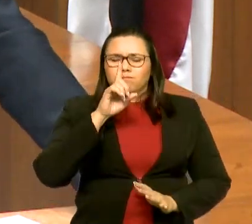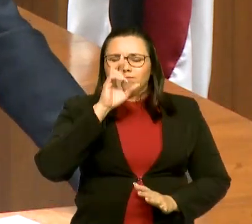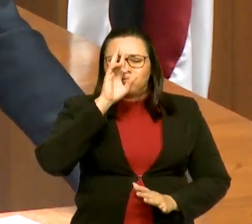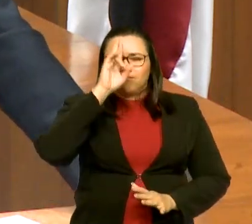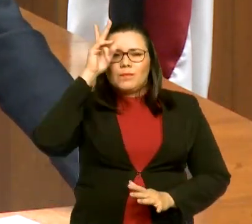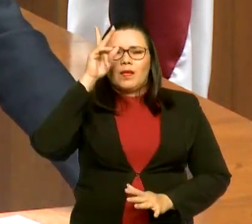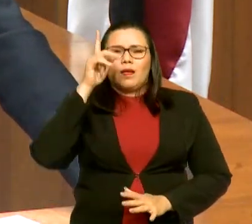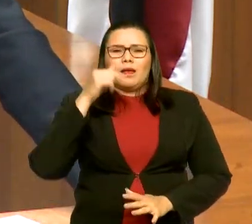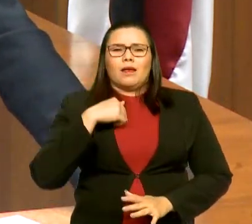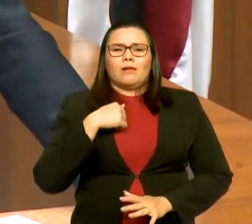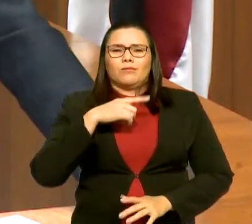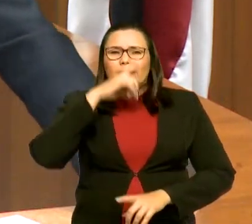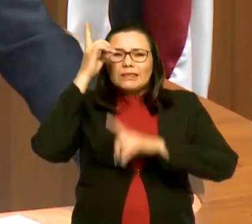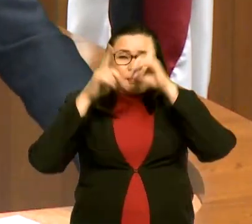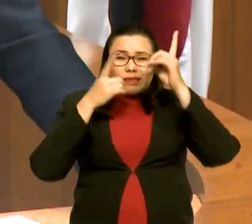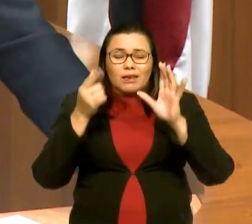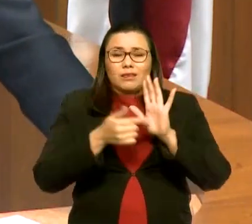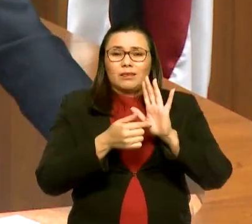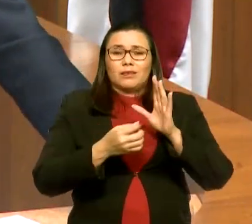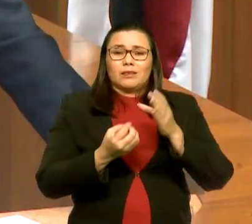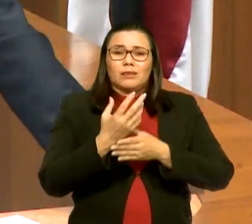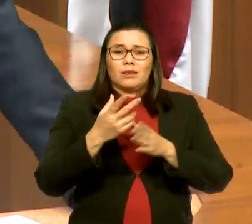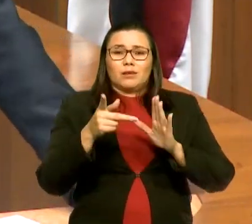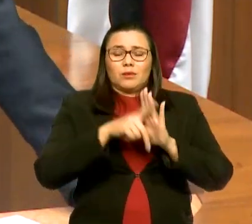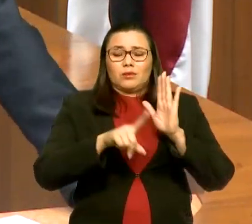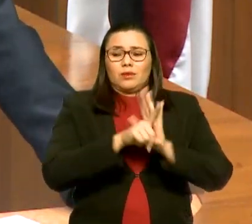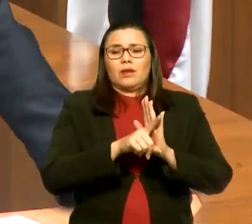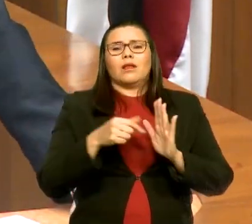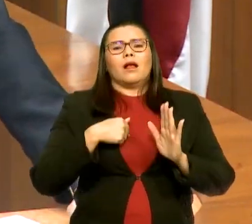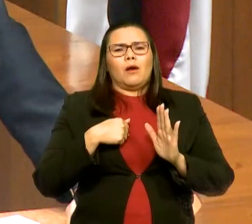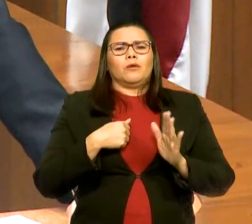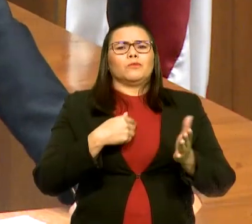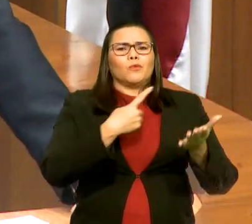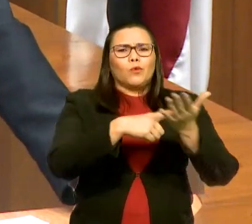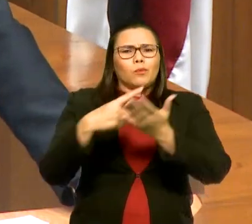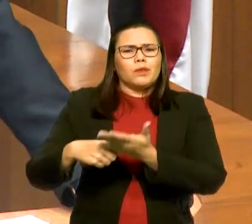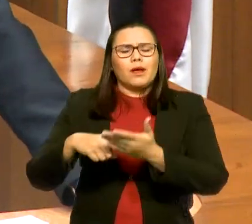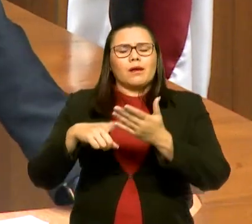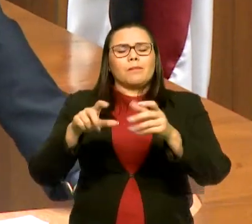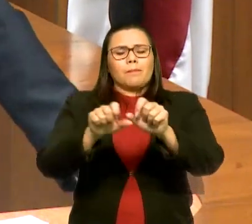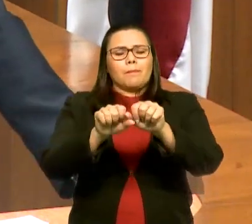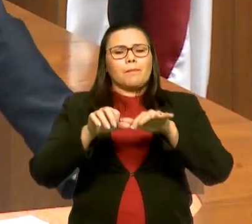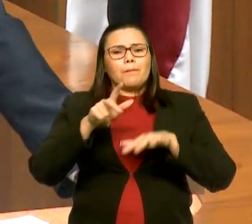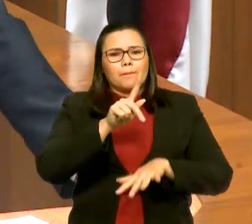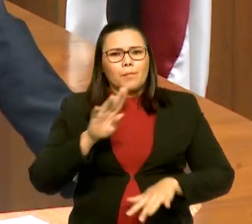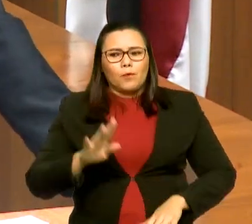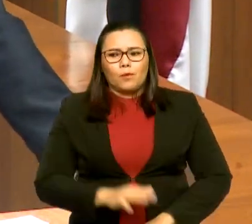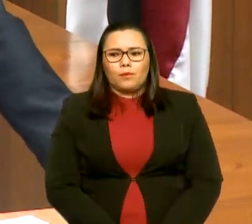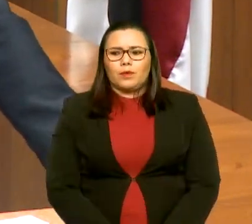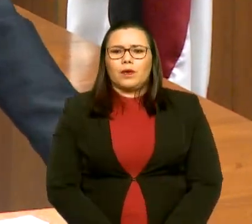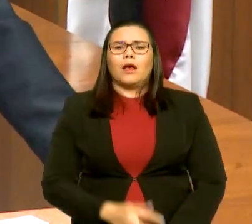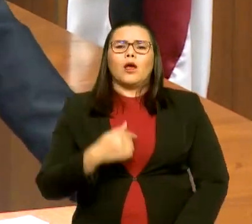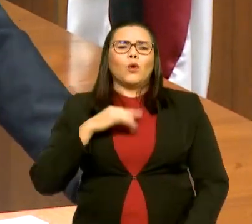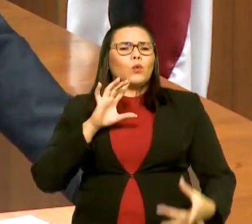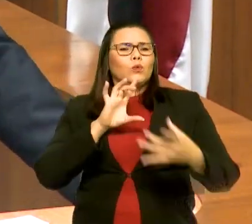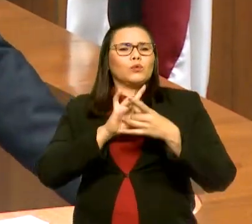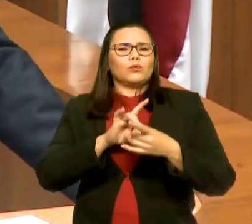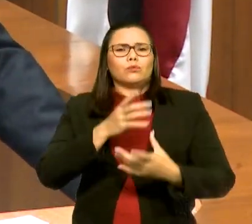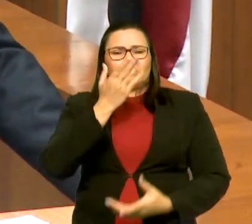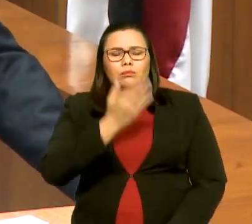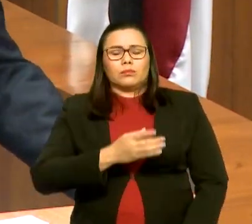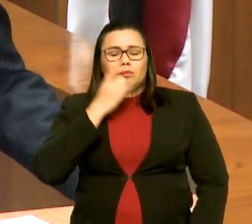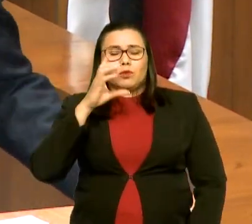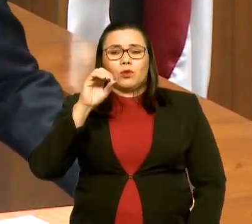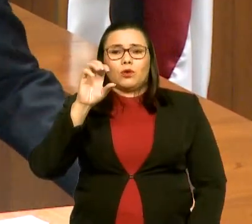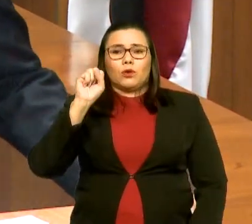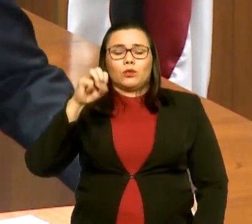debatido. Deputado Osmar já fez o requerimento pedindo audiência pública. Deputado Osmar, participarei junto com Vossa Excelência, com o deputado Neto, com o